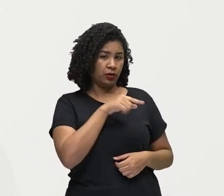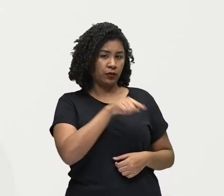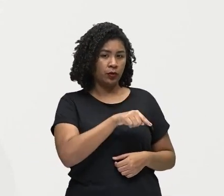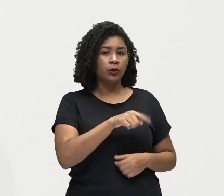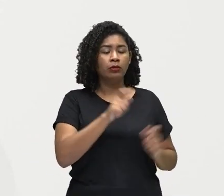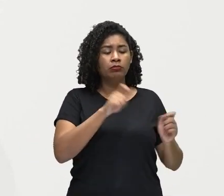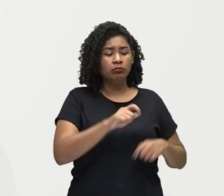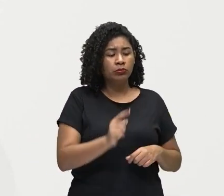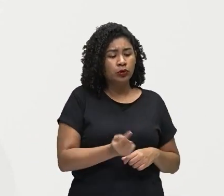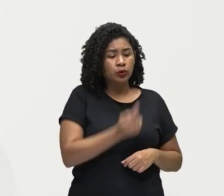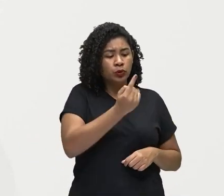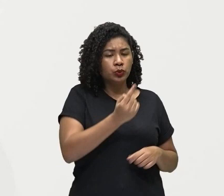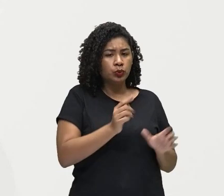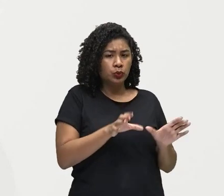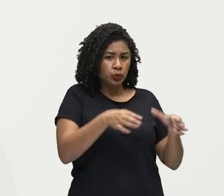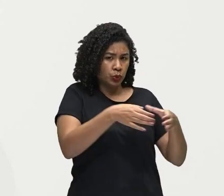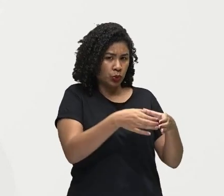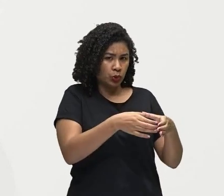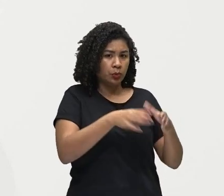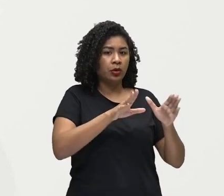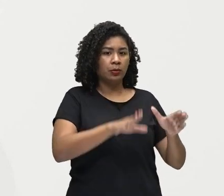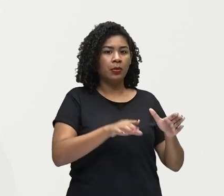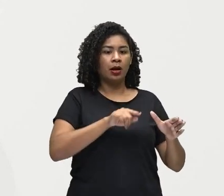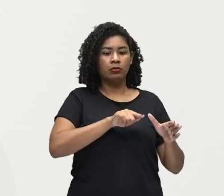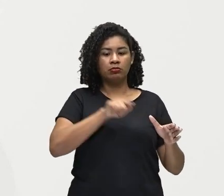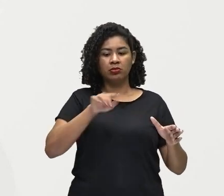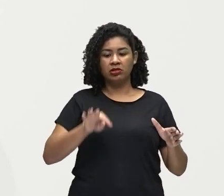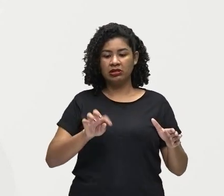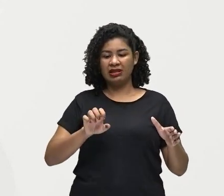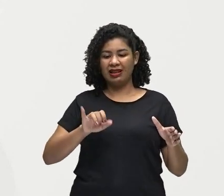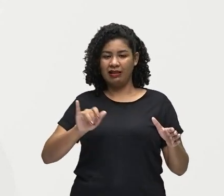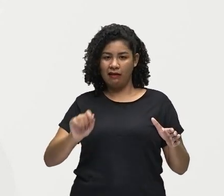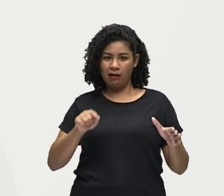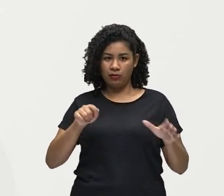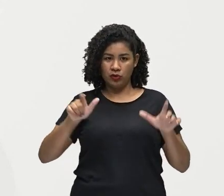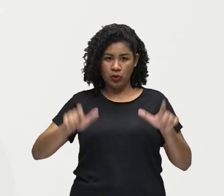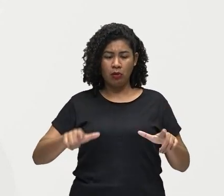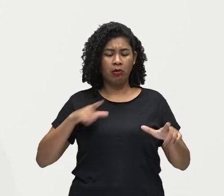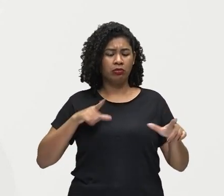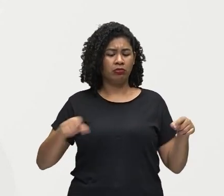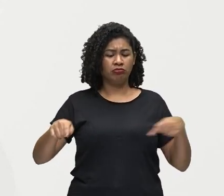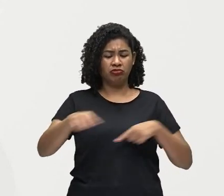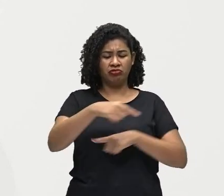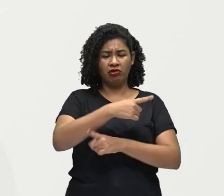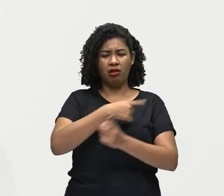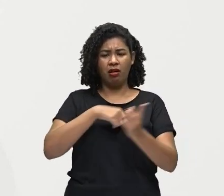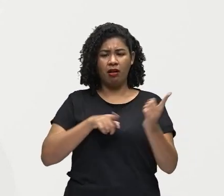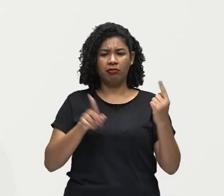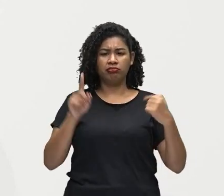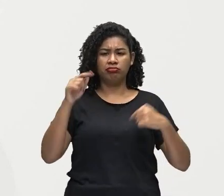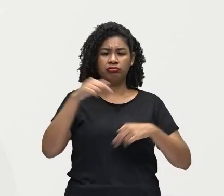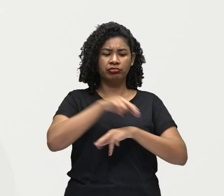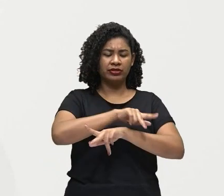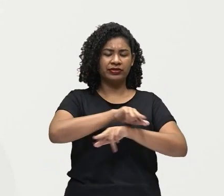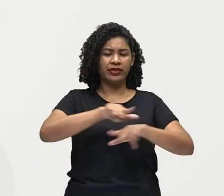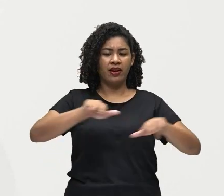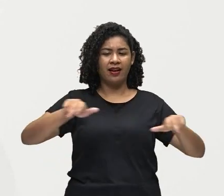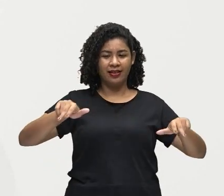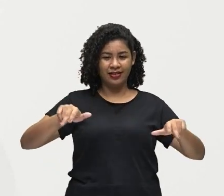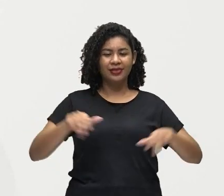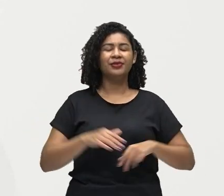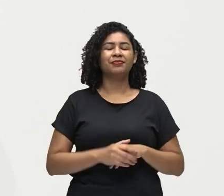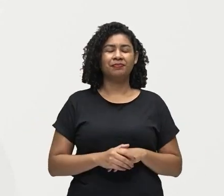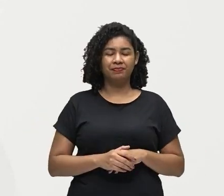apenas um nível trófico, mas na teia ele pode ocupar diferentes posições, né? Que foi o que a gente falou anteriormente. O